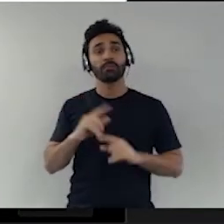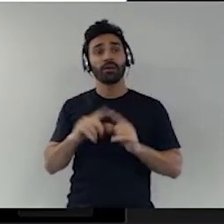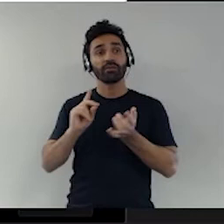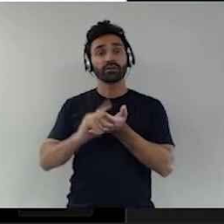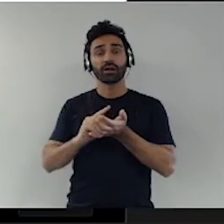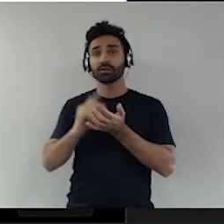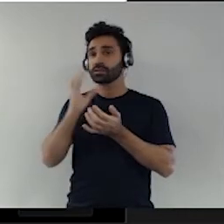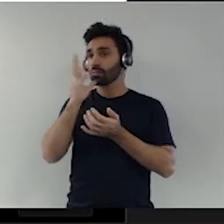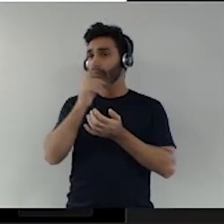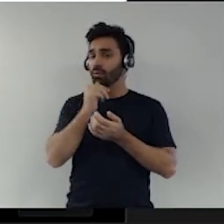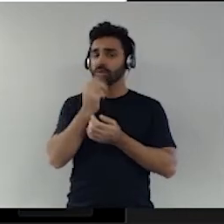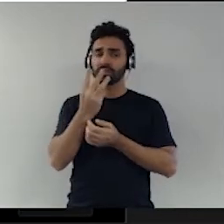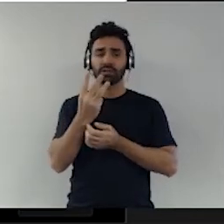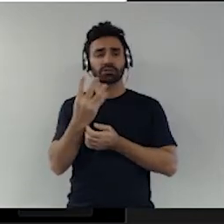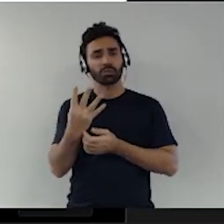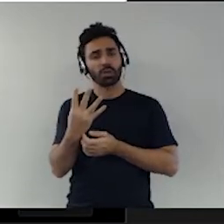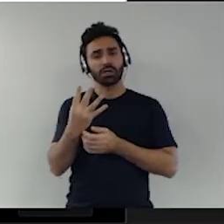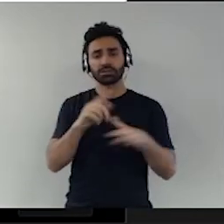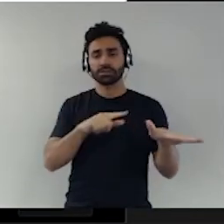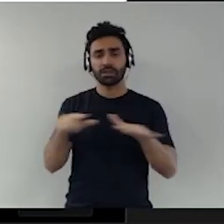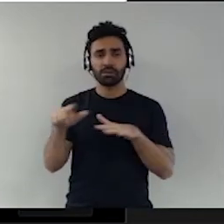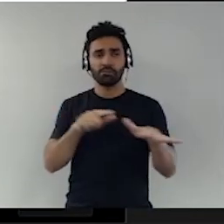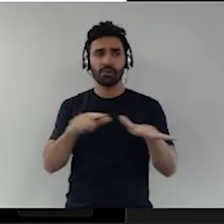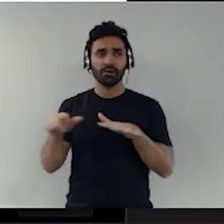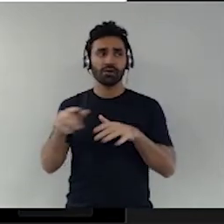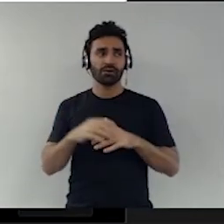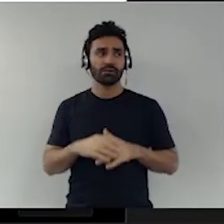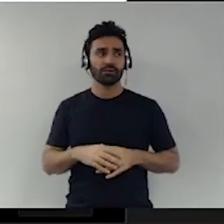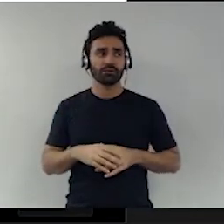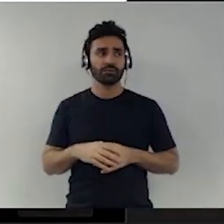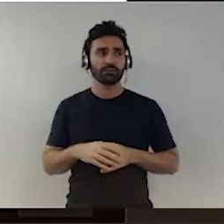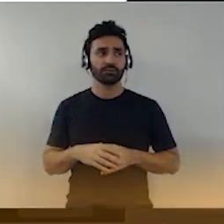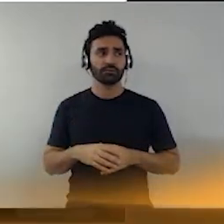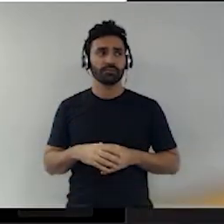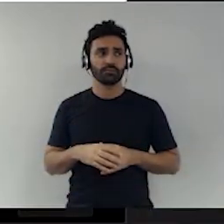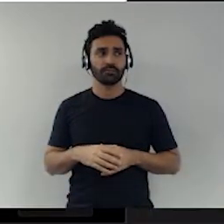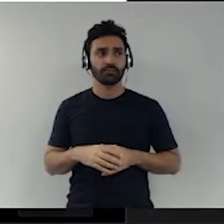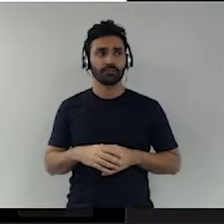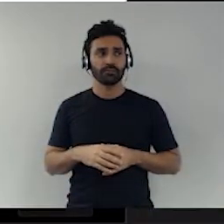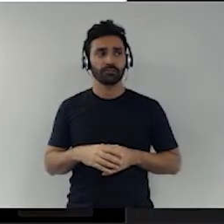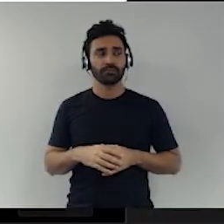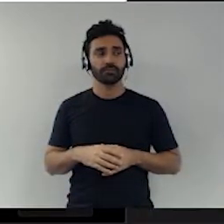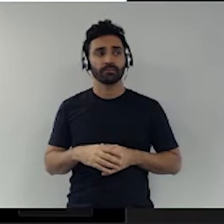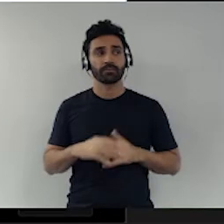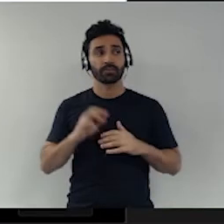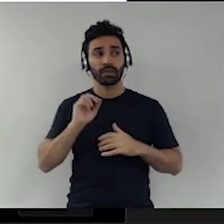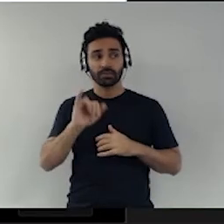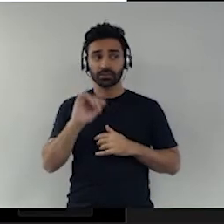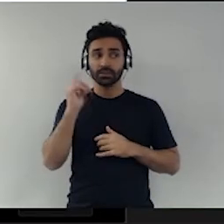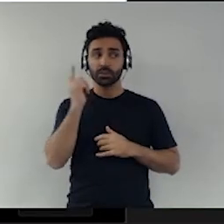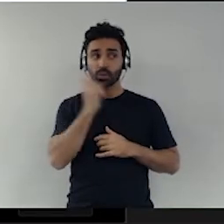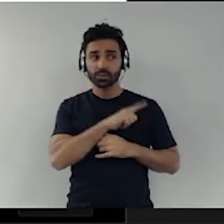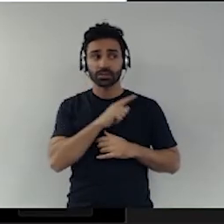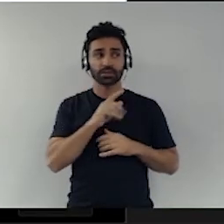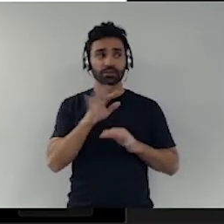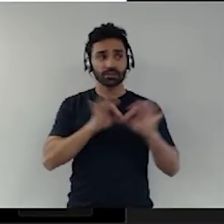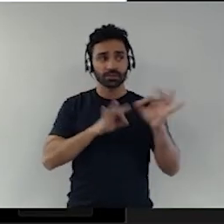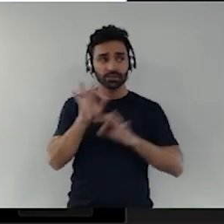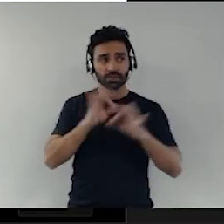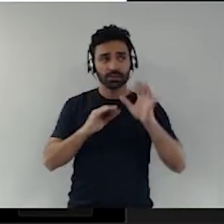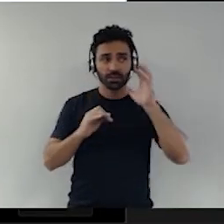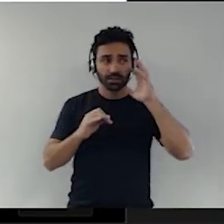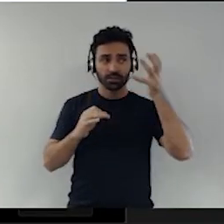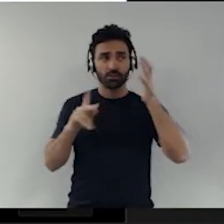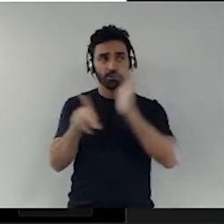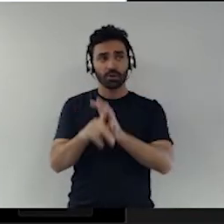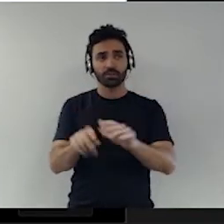demorava 3, 4 semanas para a máquina se conseguisse moldar as decisões do sistema